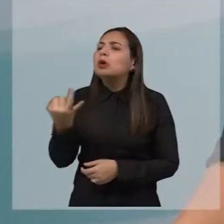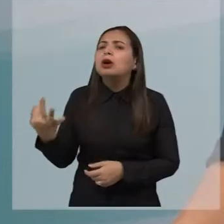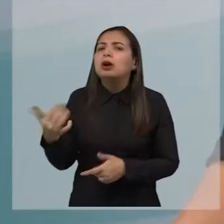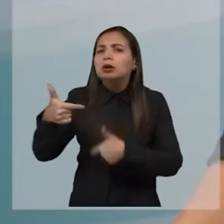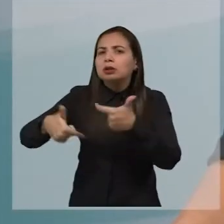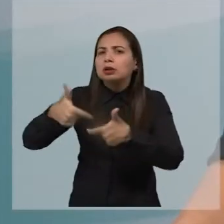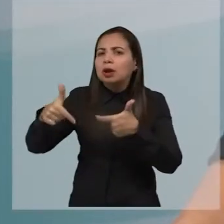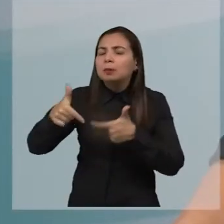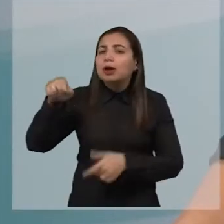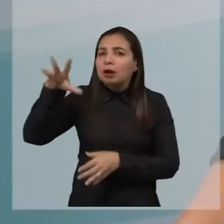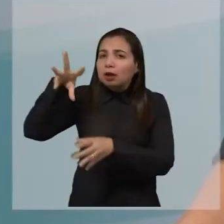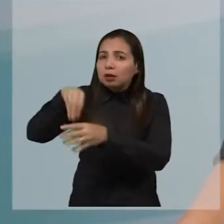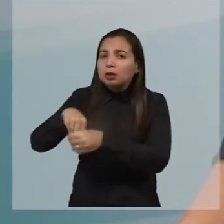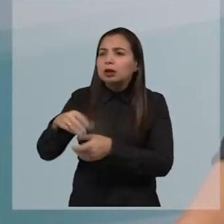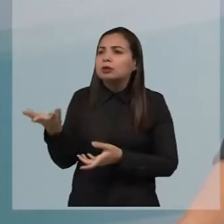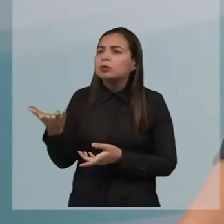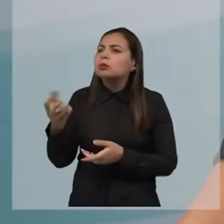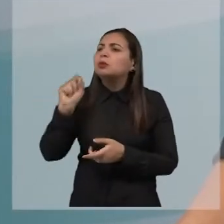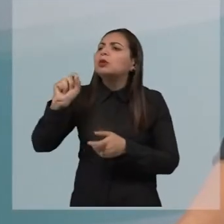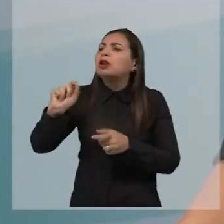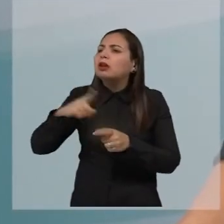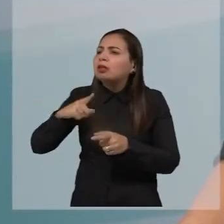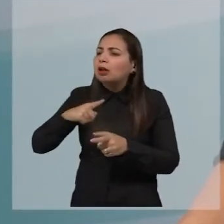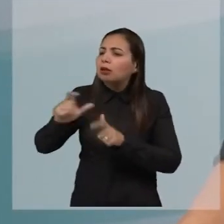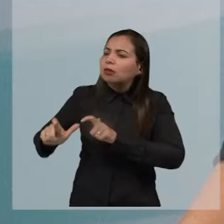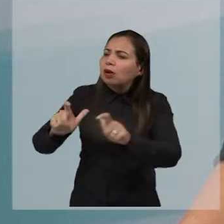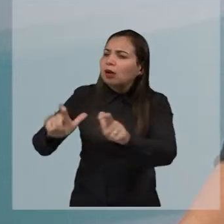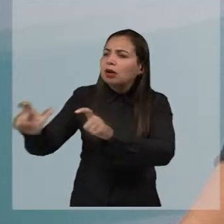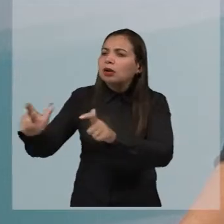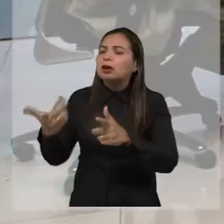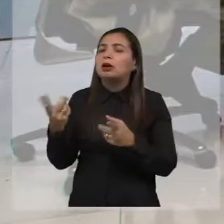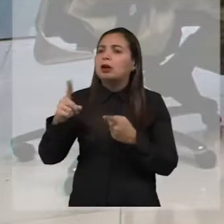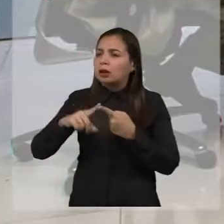Que eu vi lá, eu vi horta,